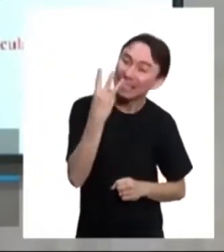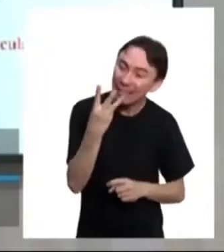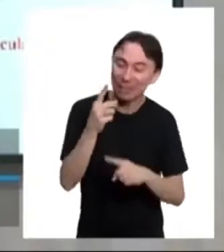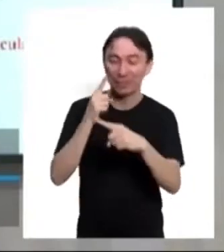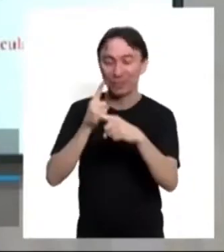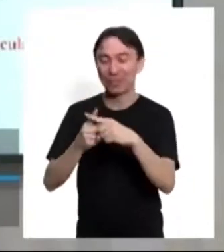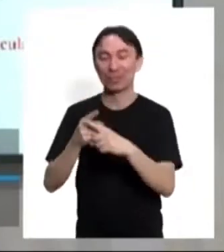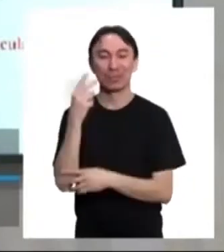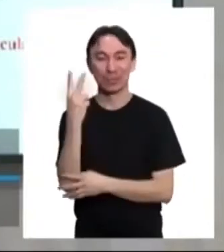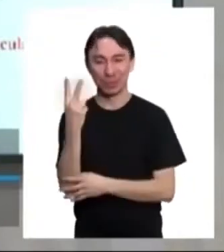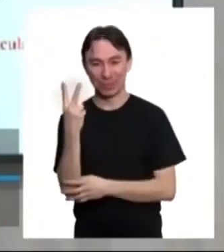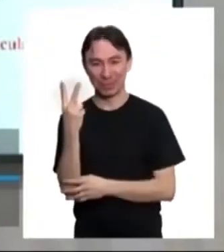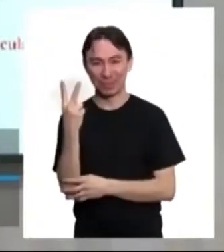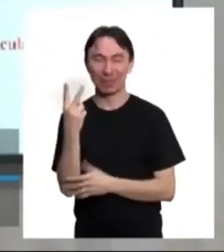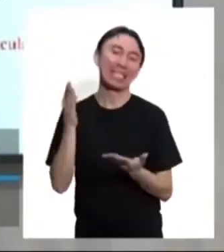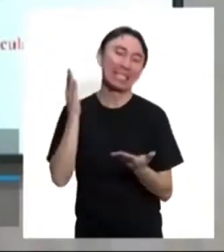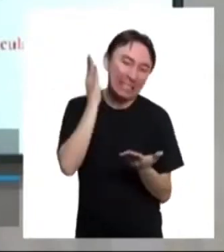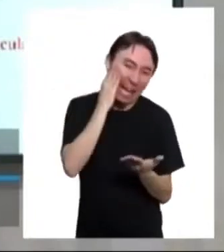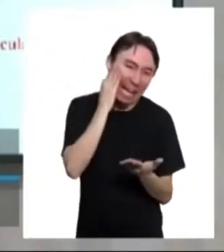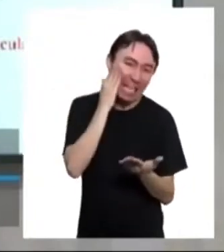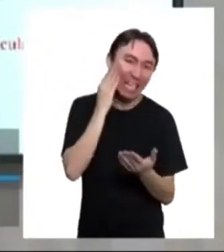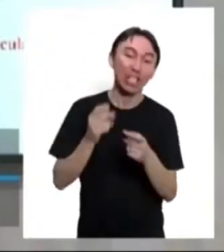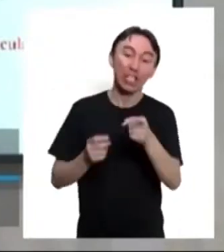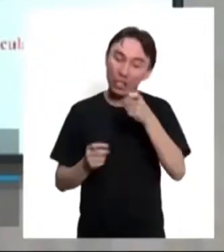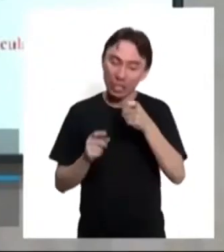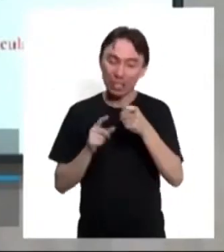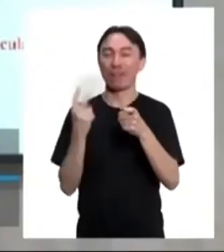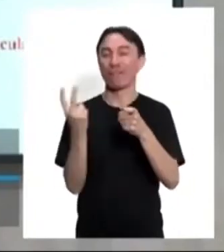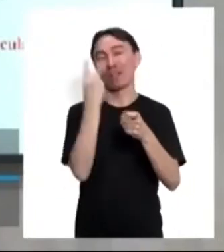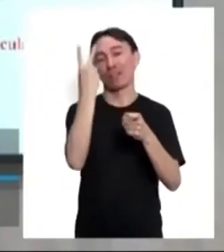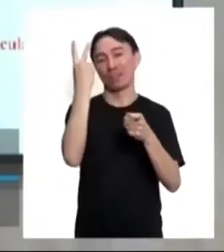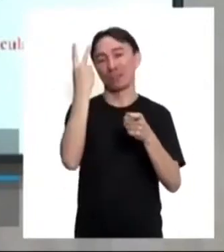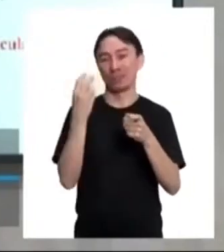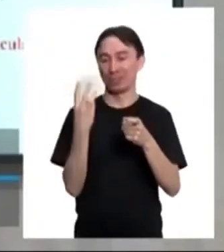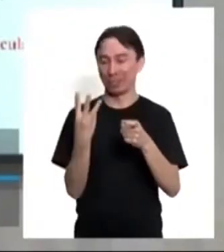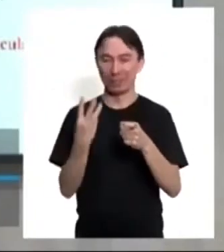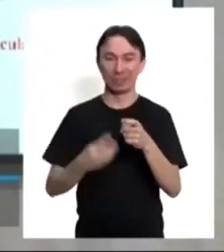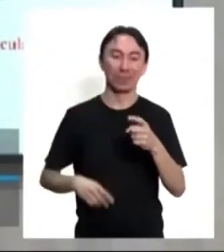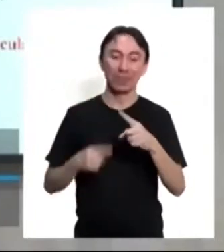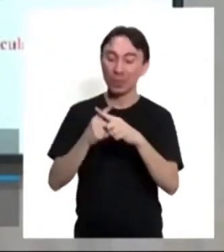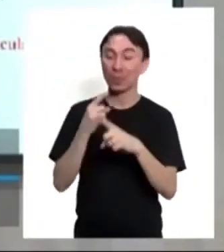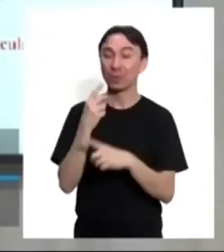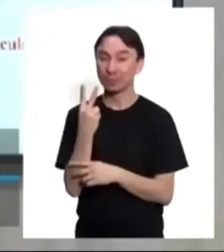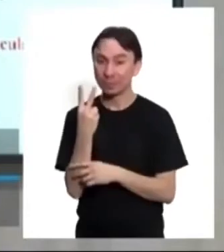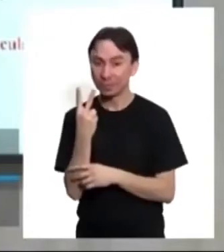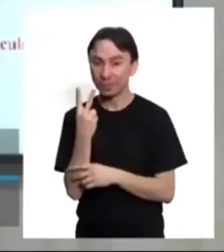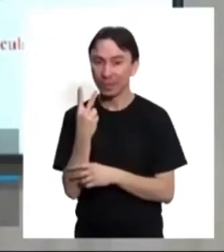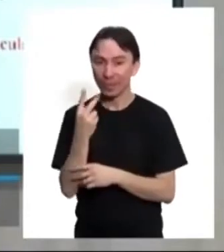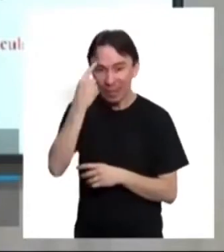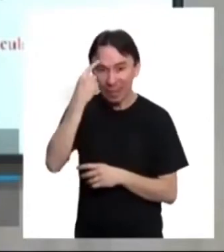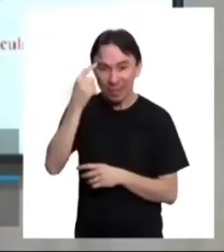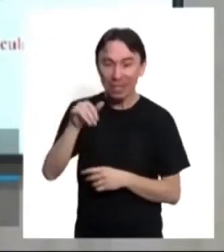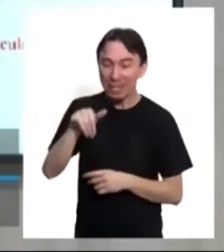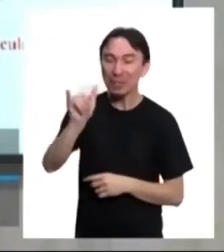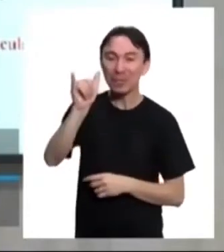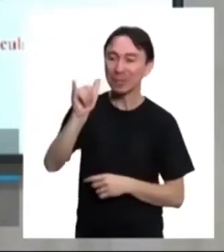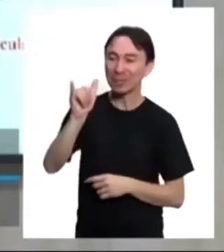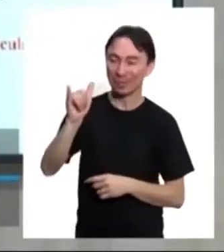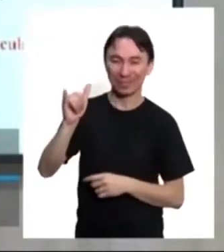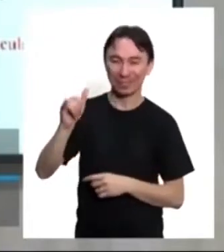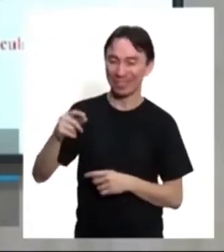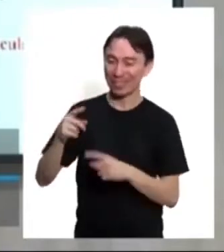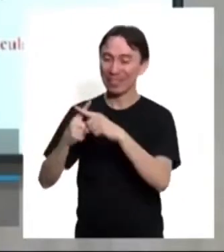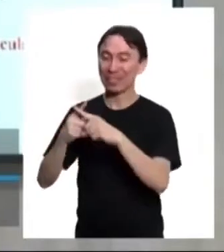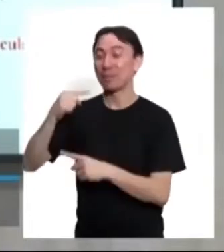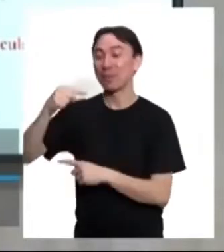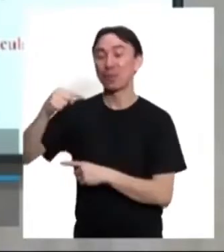sei que o x vale 3. 3 vezes 2, 6. Y vezes menos 1, lembra que beta é 0 e menos 1. Z